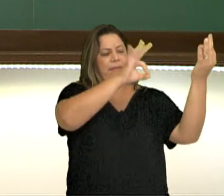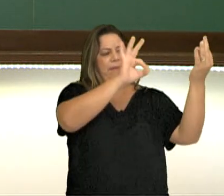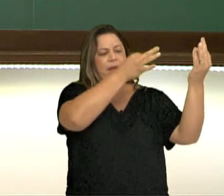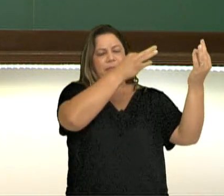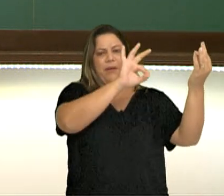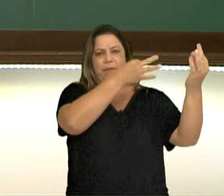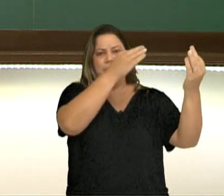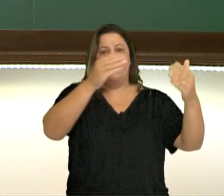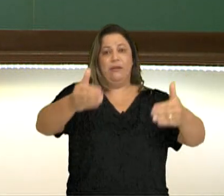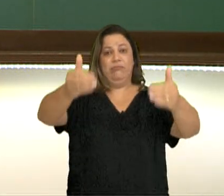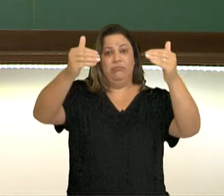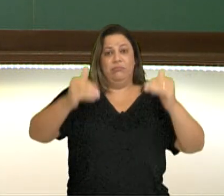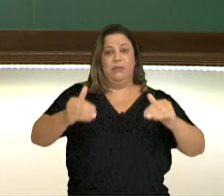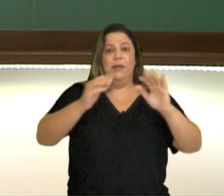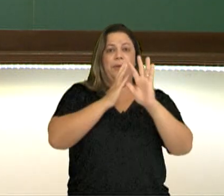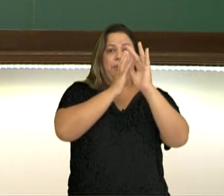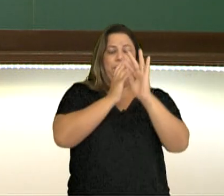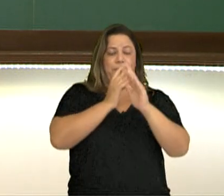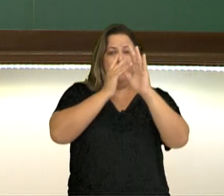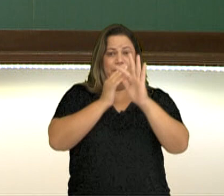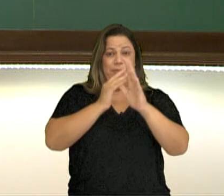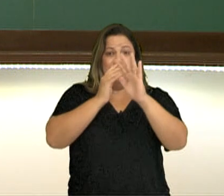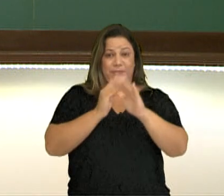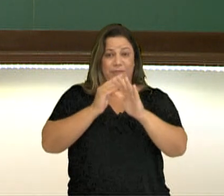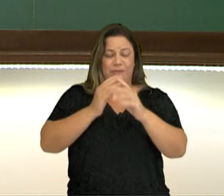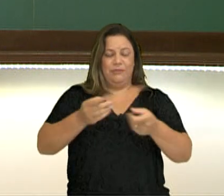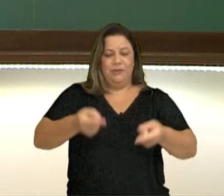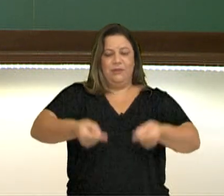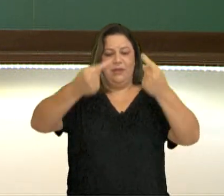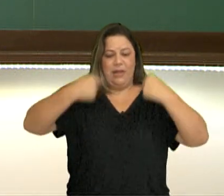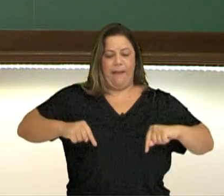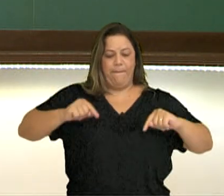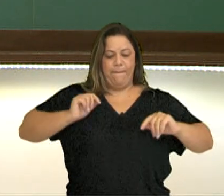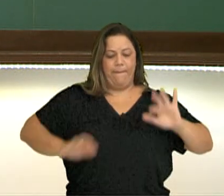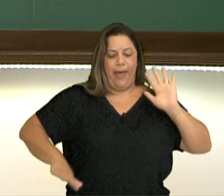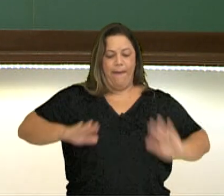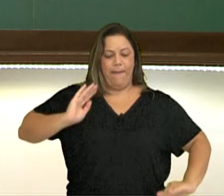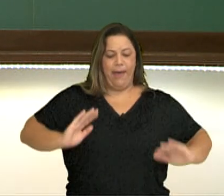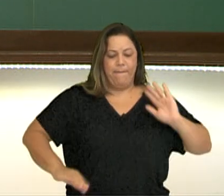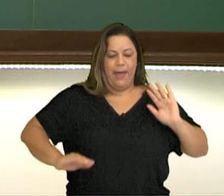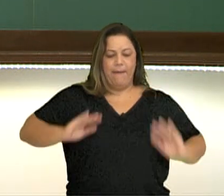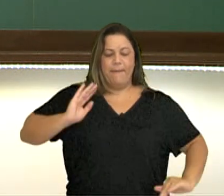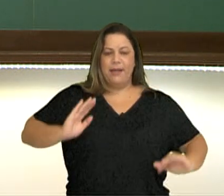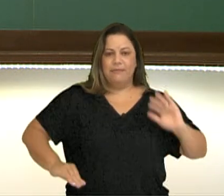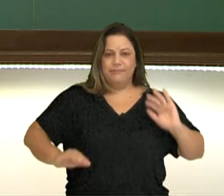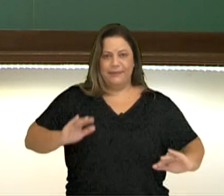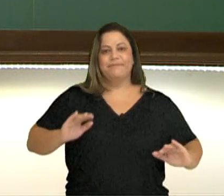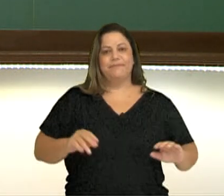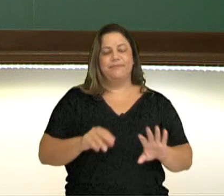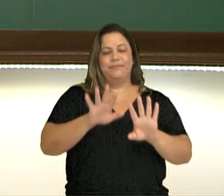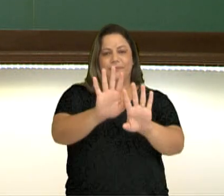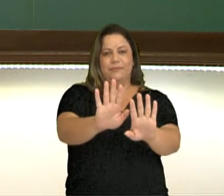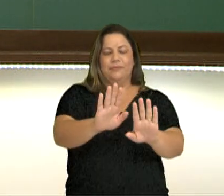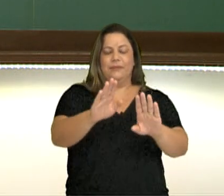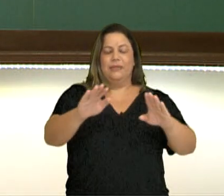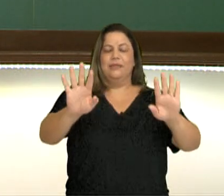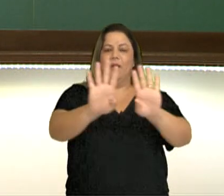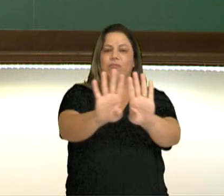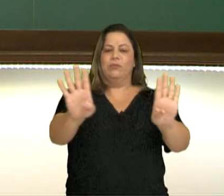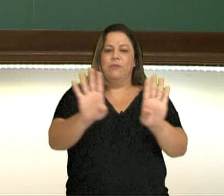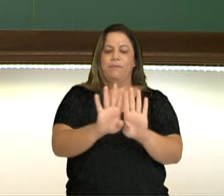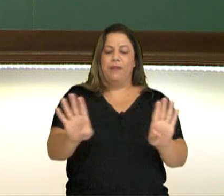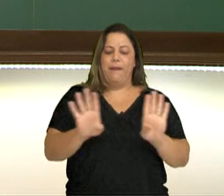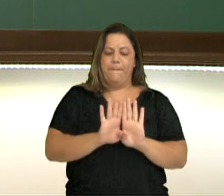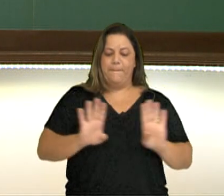instrumentos de sopro, seguido dos instrumentos de percussão. Por isso que ainda há pouco eu falei que a percussão é a galera do